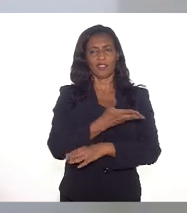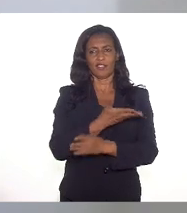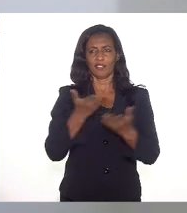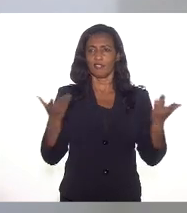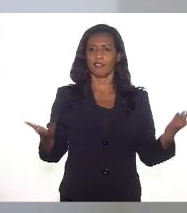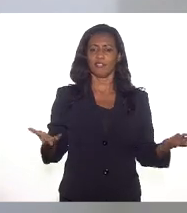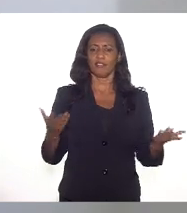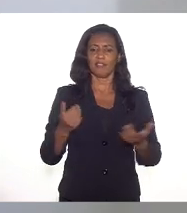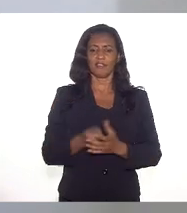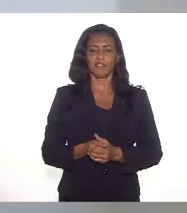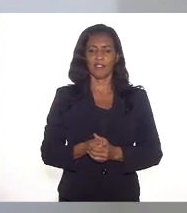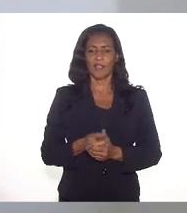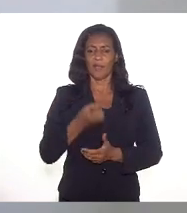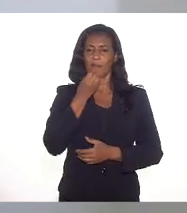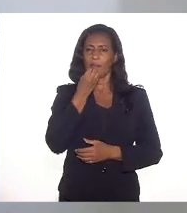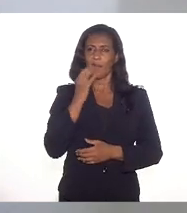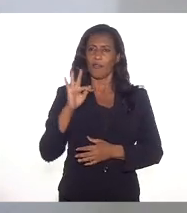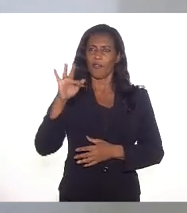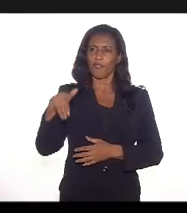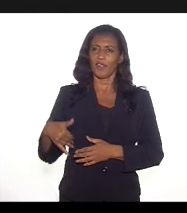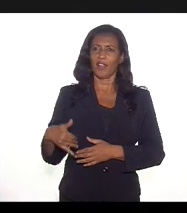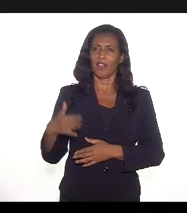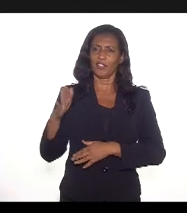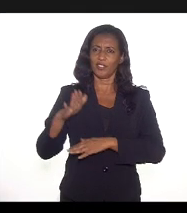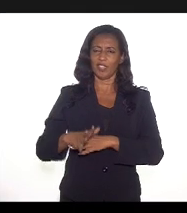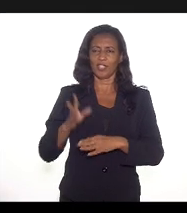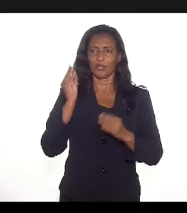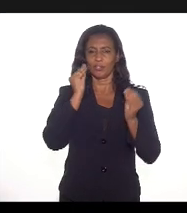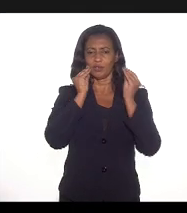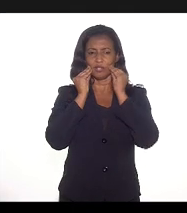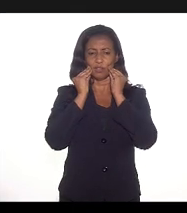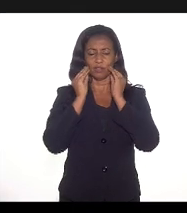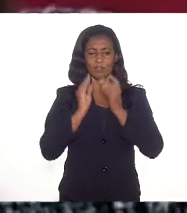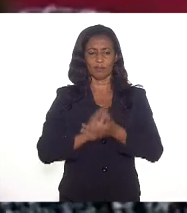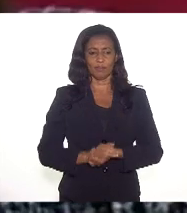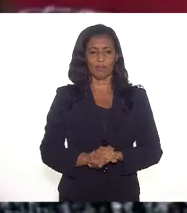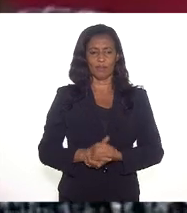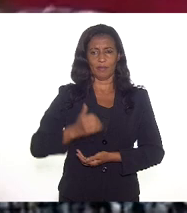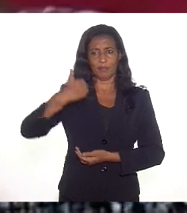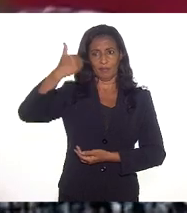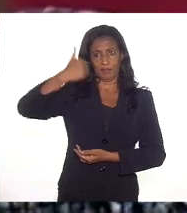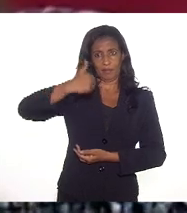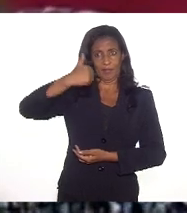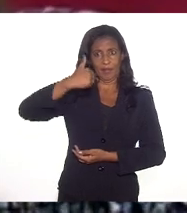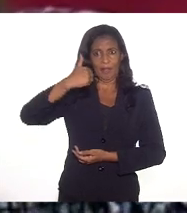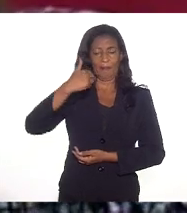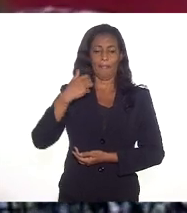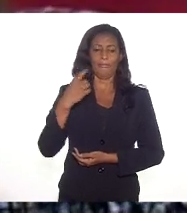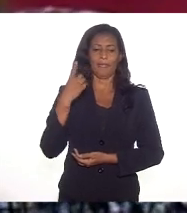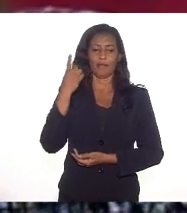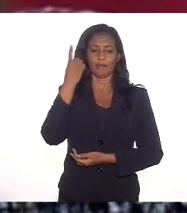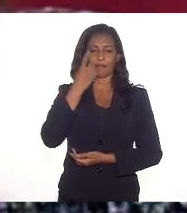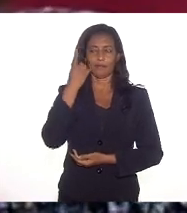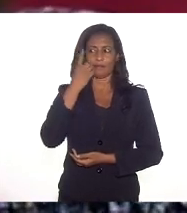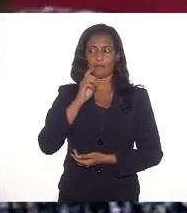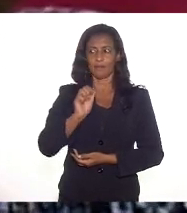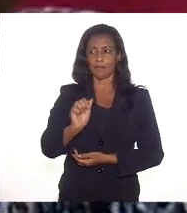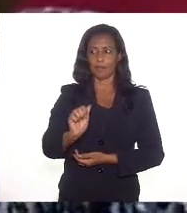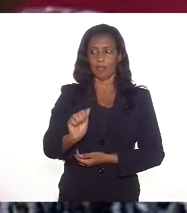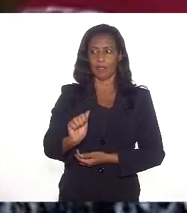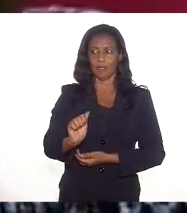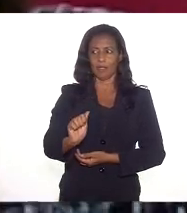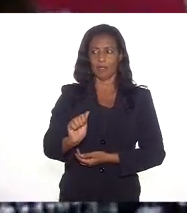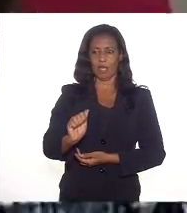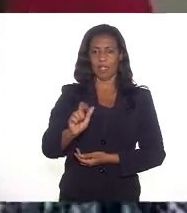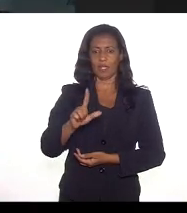todos. Bom final de tarde. Beijos. Primeiro orador inscrito é o deputado Alexandre Knoploch para a declaração